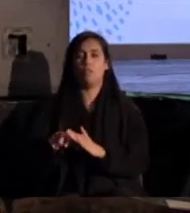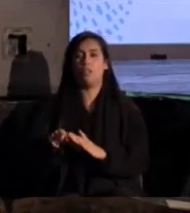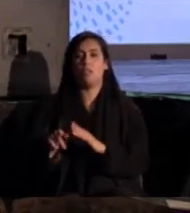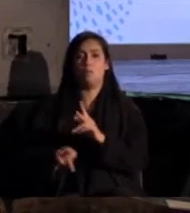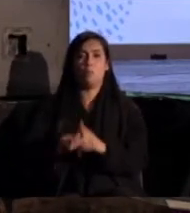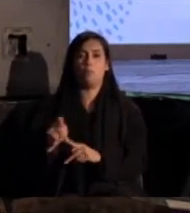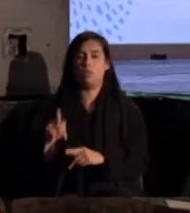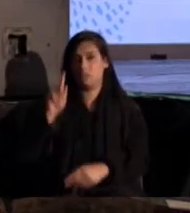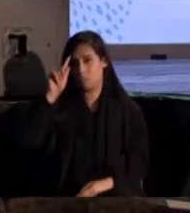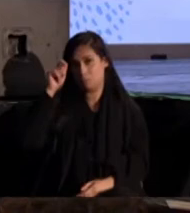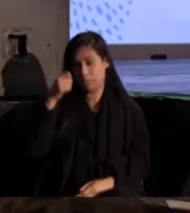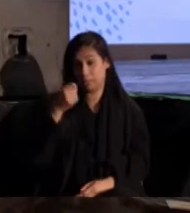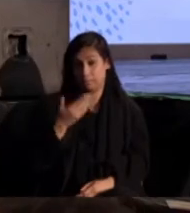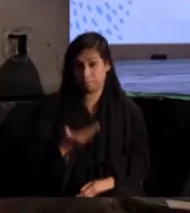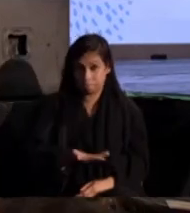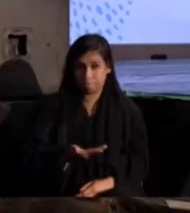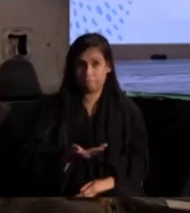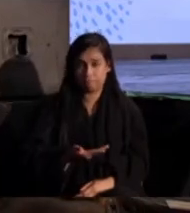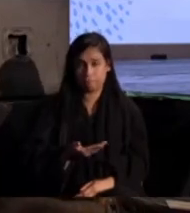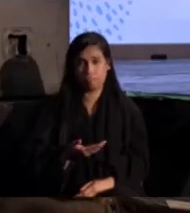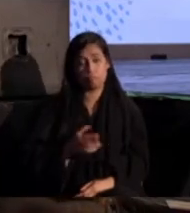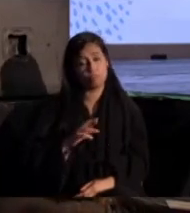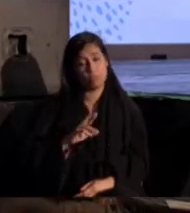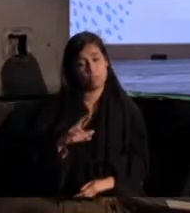negra encontrou de não ficar